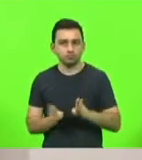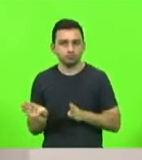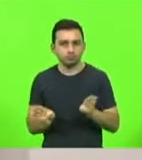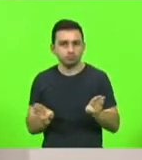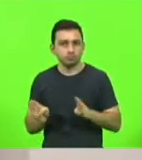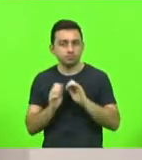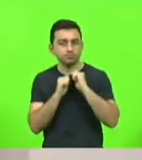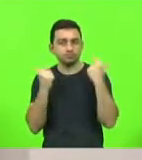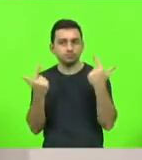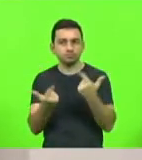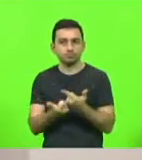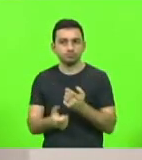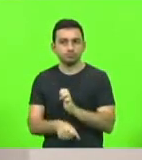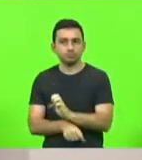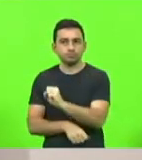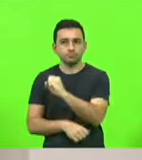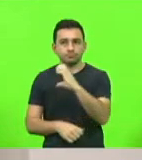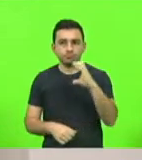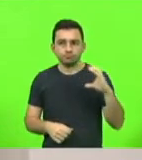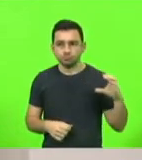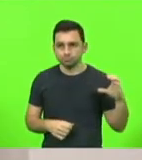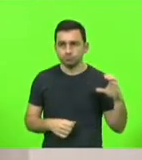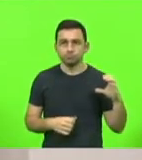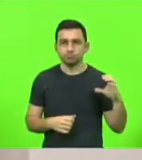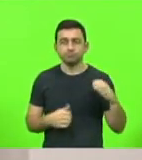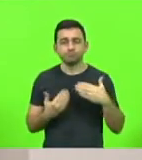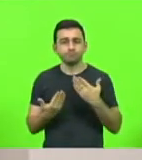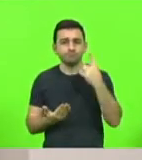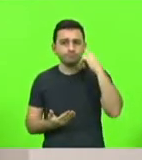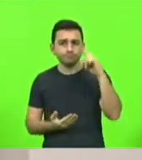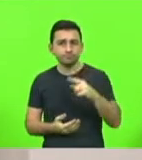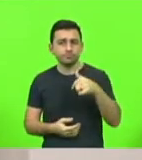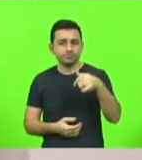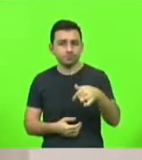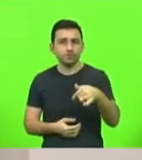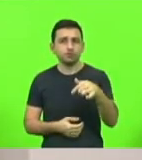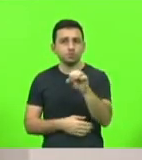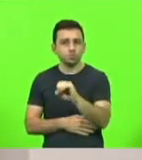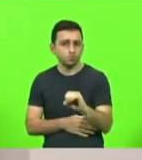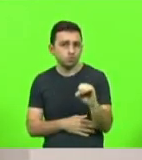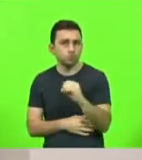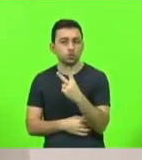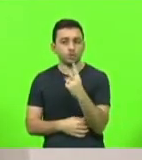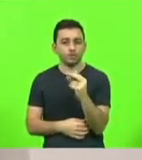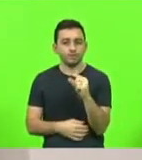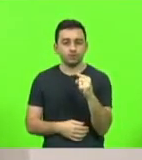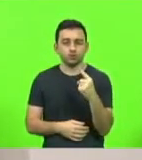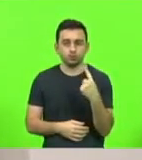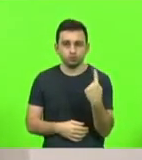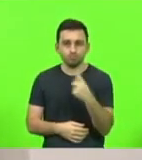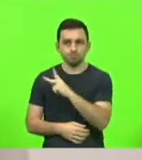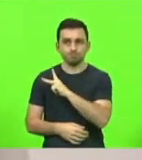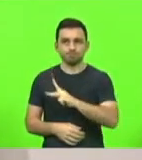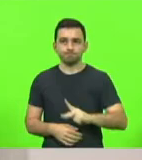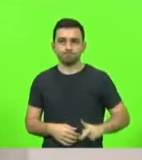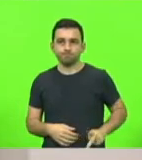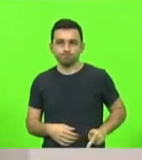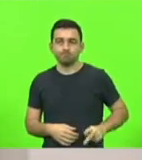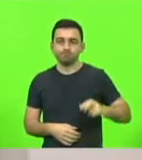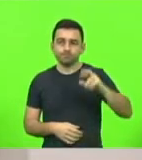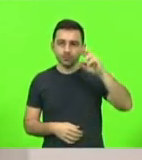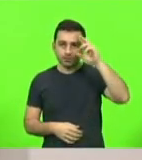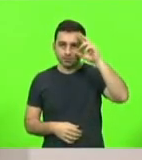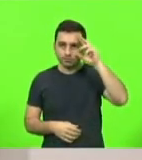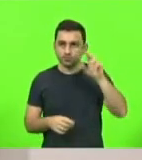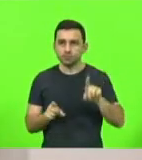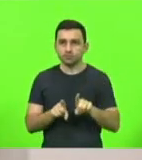Assembleia Legislativa do Estado de Santa Catarina, realizada em 7 de outubro de 2021. Presidência, deputado Ricardo Alba. Secretaria,